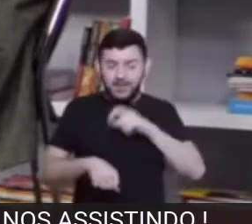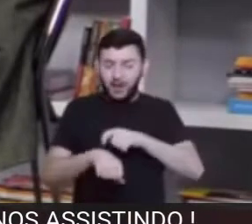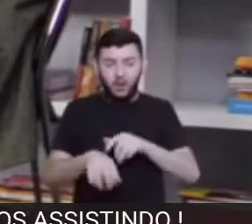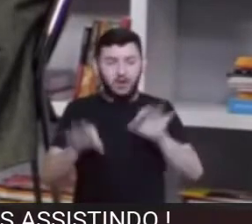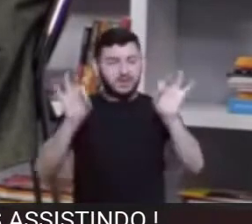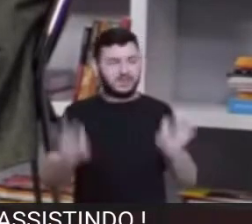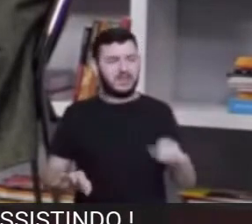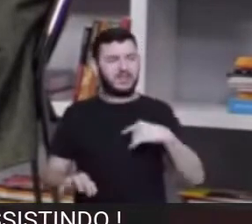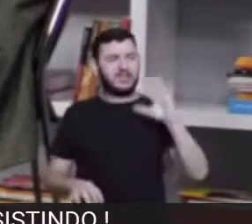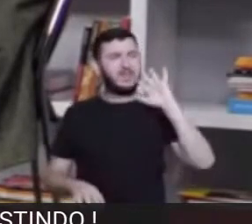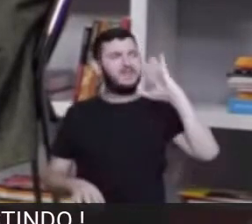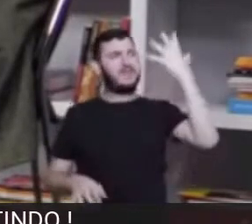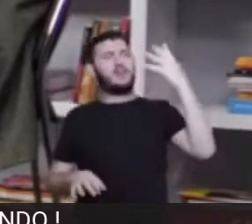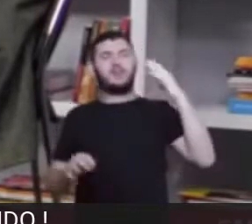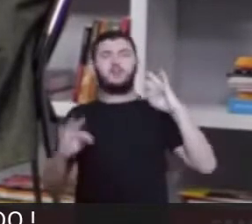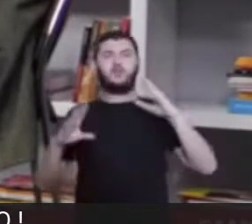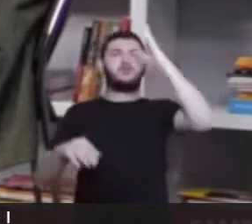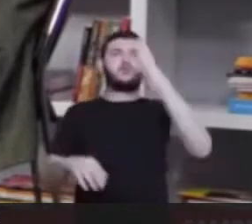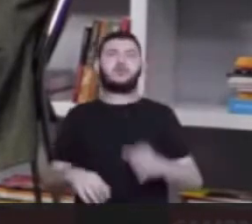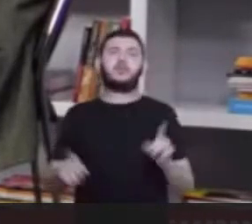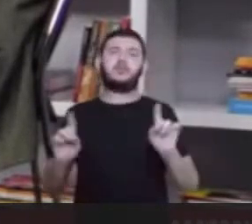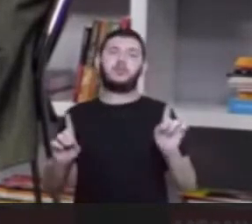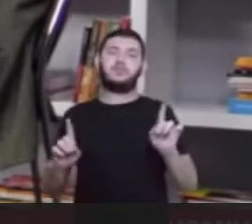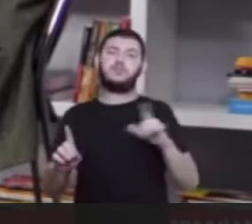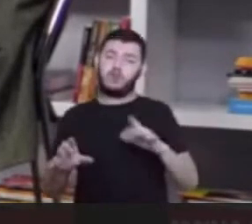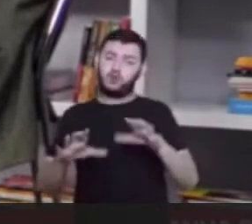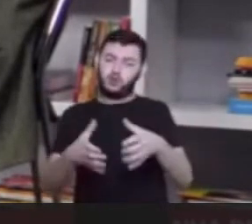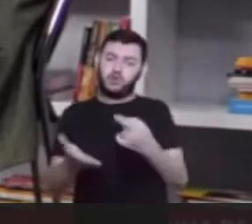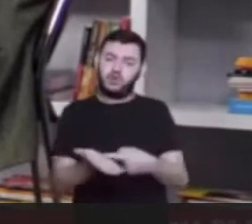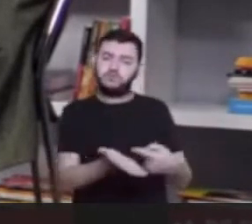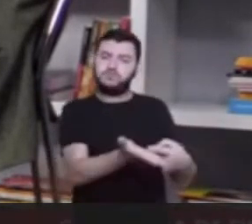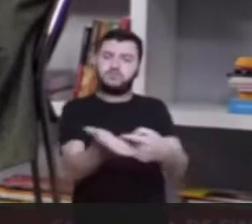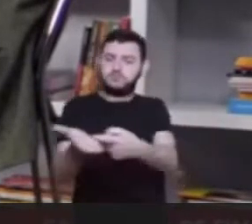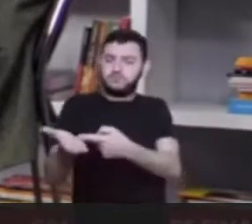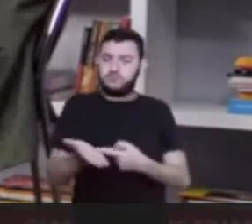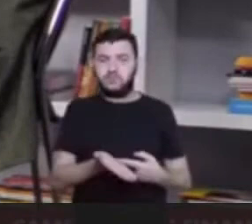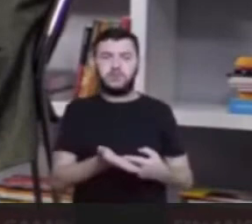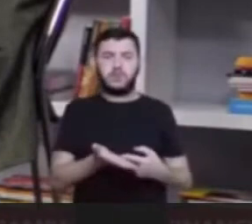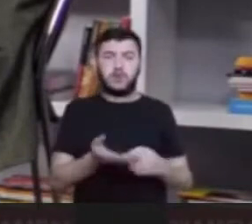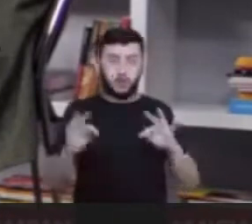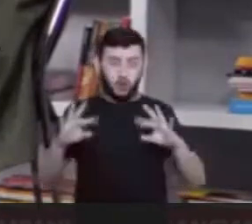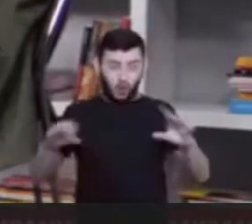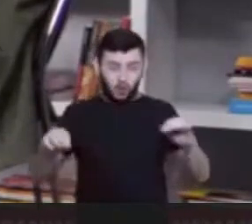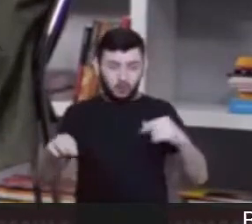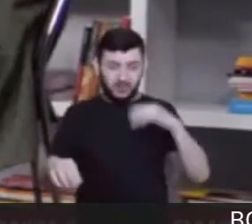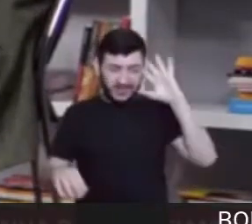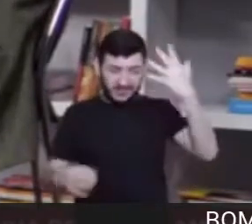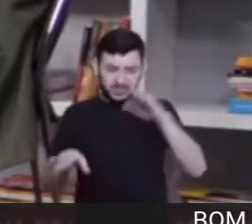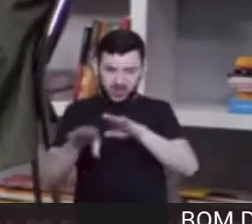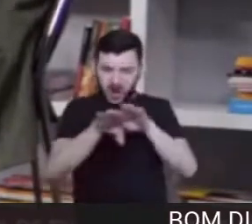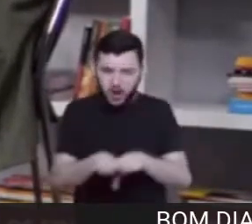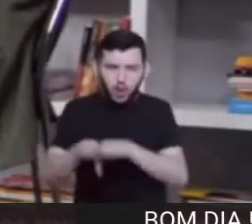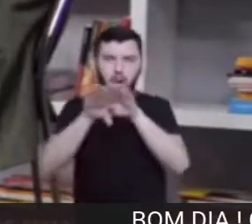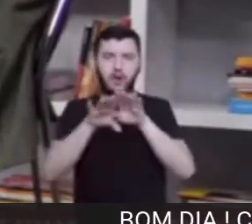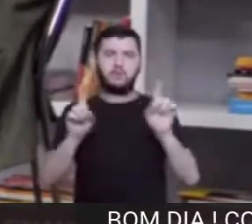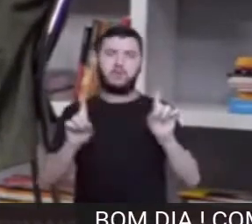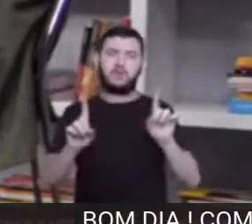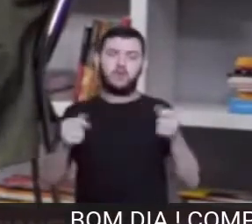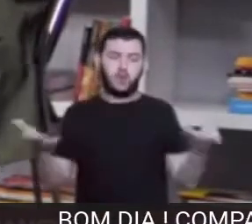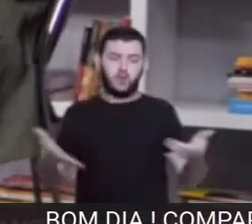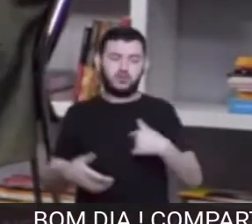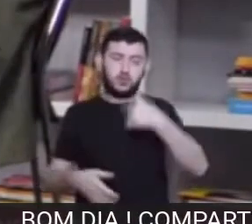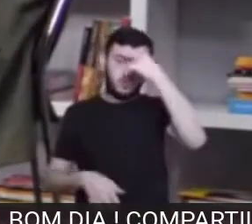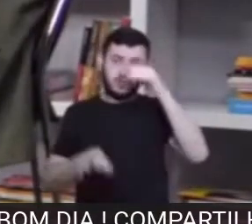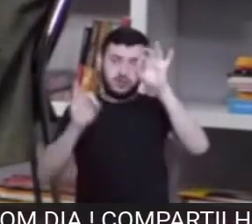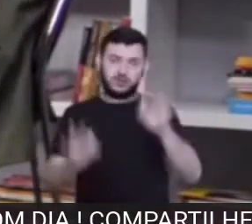pessoas e nem todo mundo pensa igual. Hoje, eu tenho consciência que era possível fazer mais. É mesmo? Eu tenho consciência. Havia então, meios para fazer então,